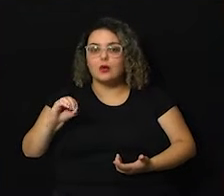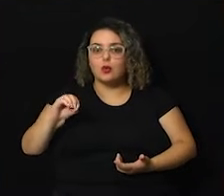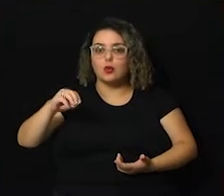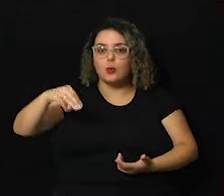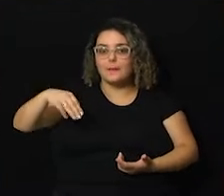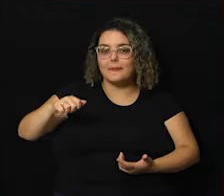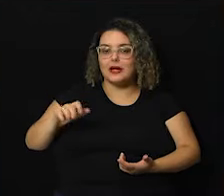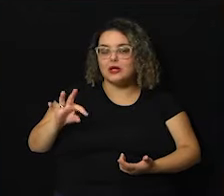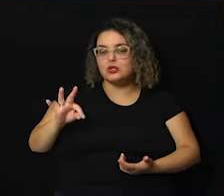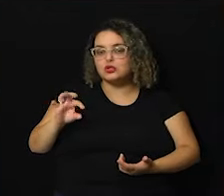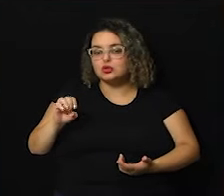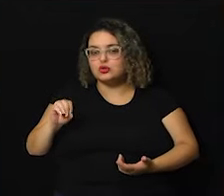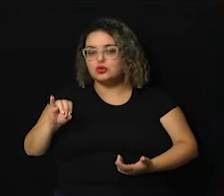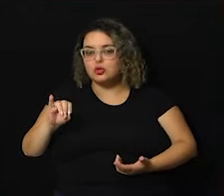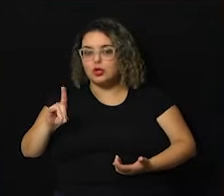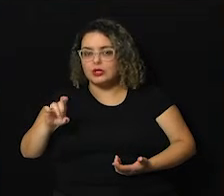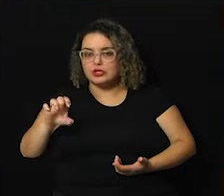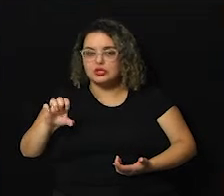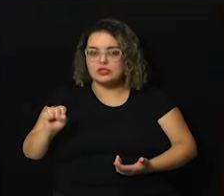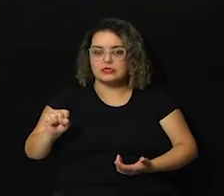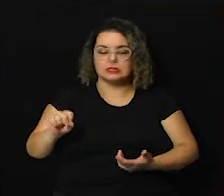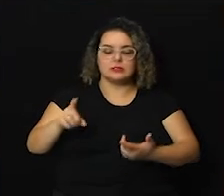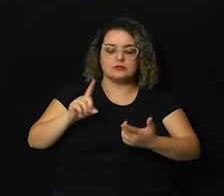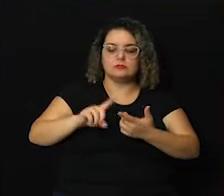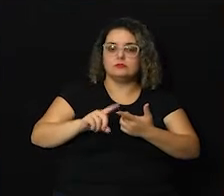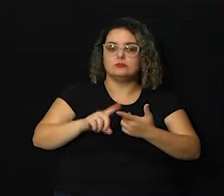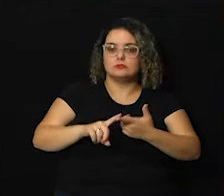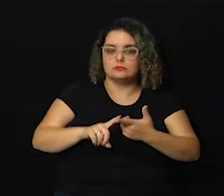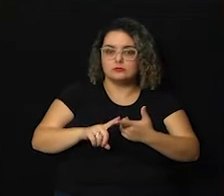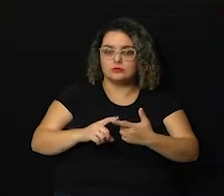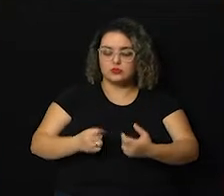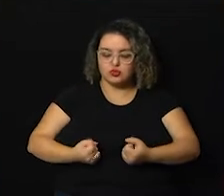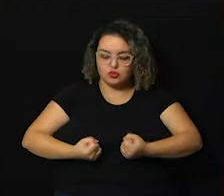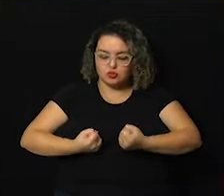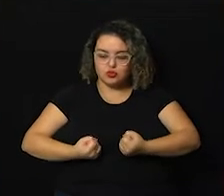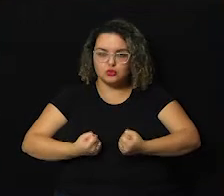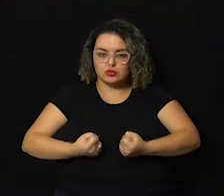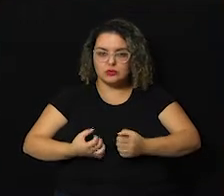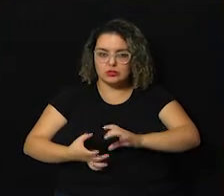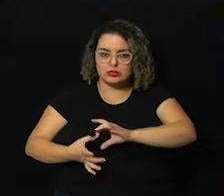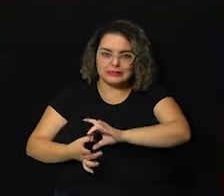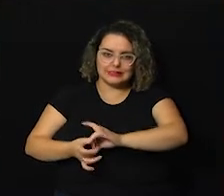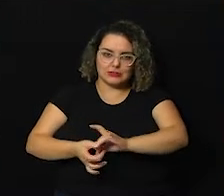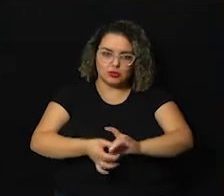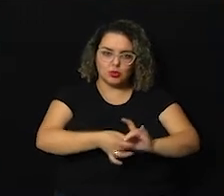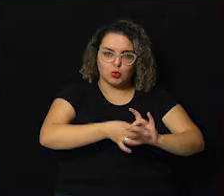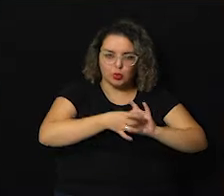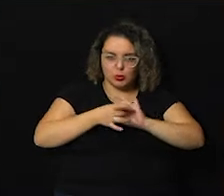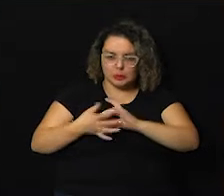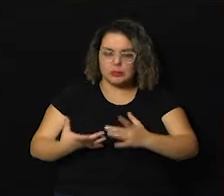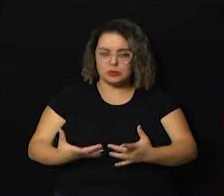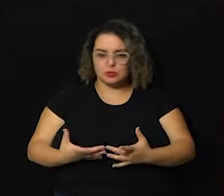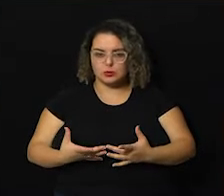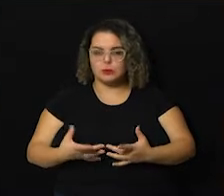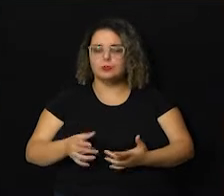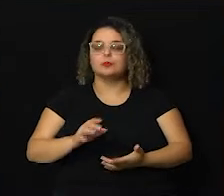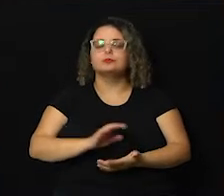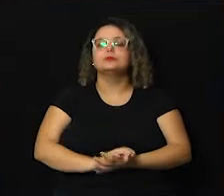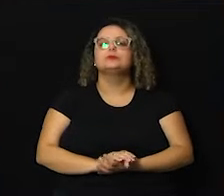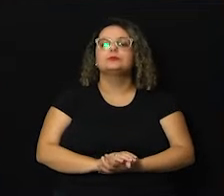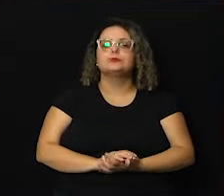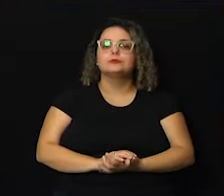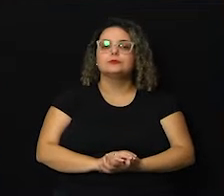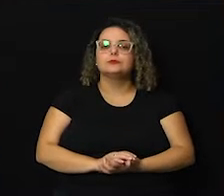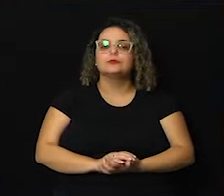ou sarcomatoides do rim, que são originários do tecido de sustentação, de conexão desse rim, né, o tecido